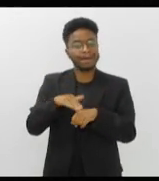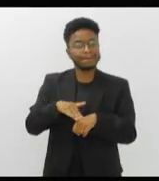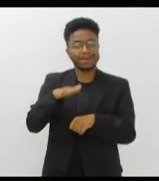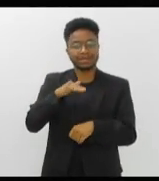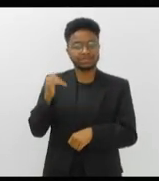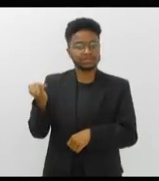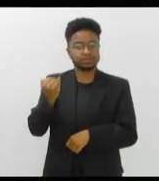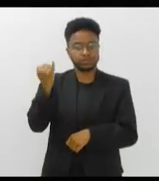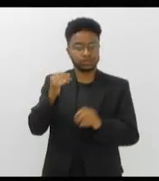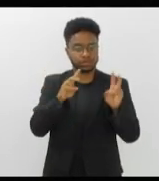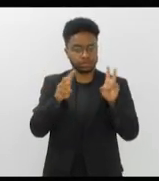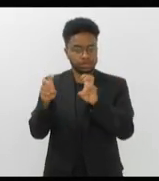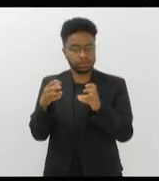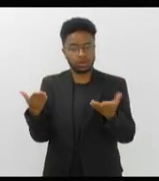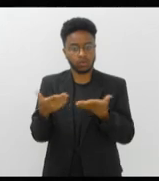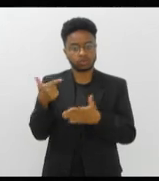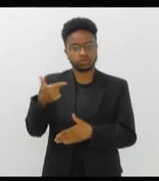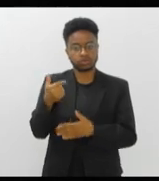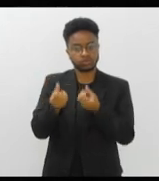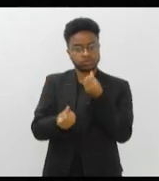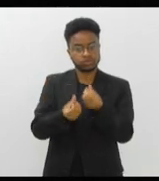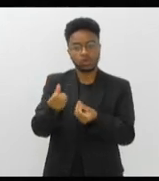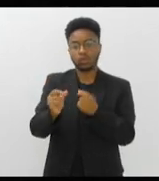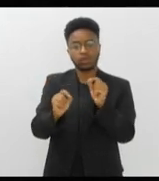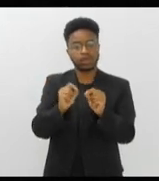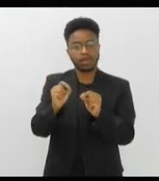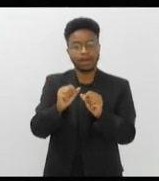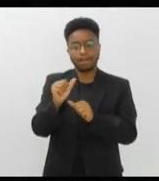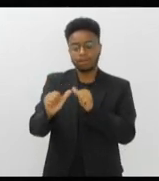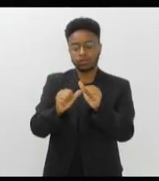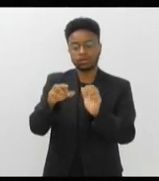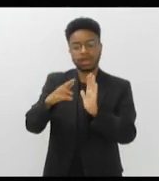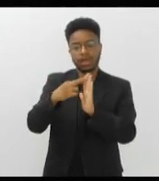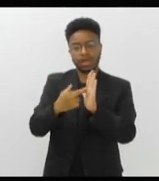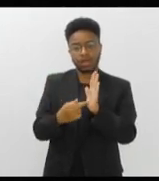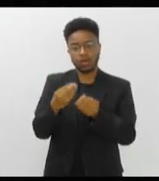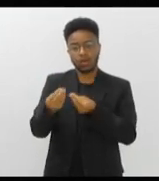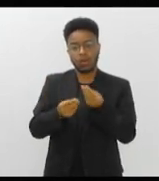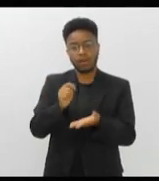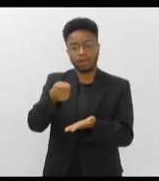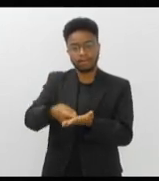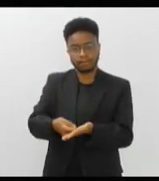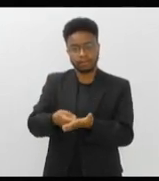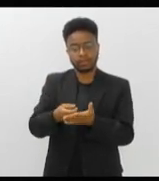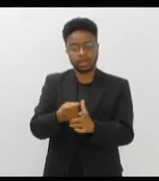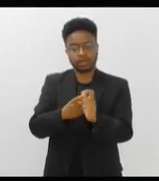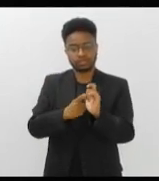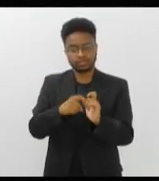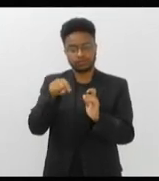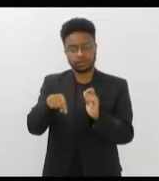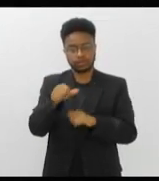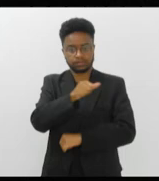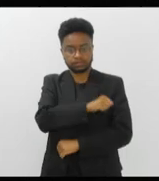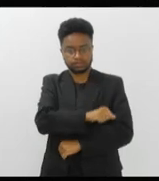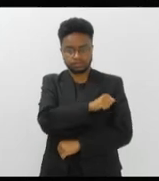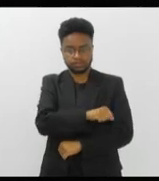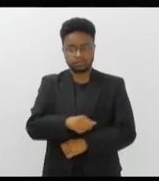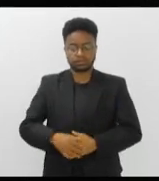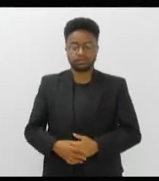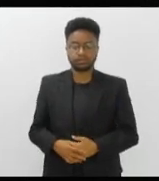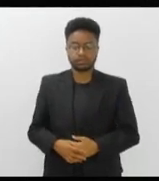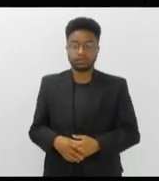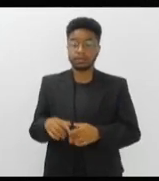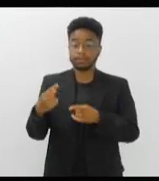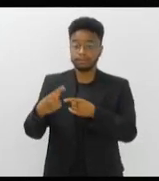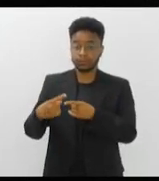segundo semestre que mudar as regras de pagamento da nossa dívida até porque